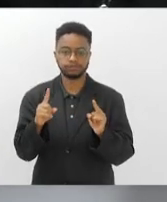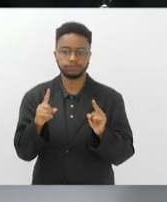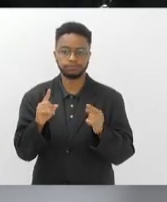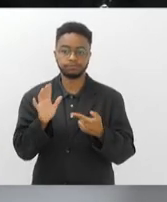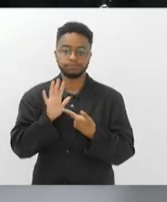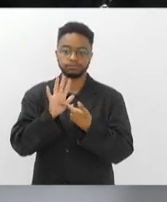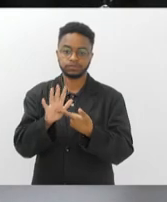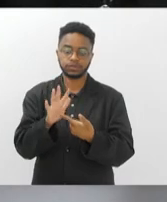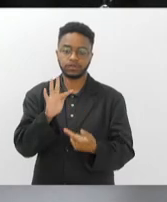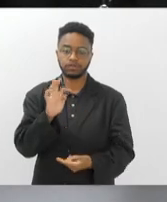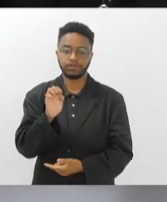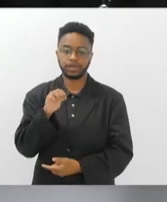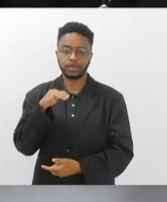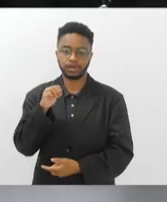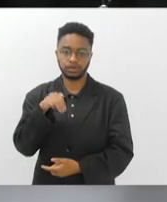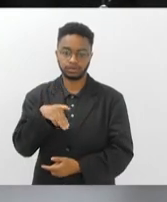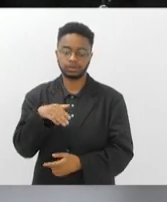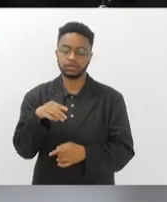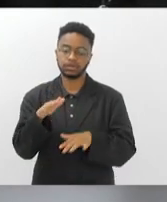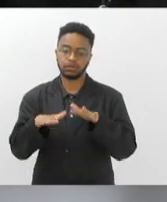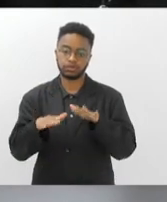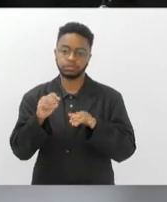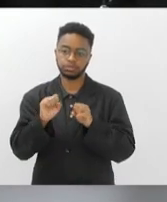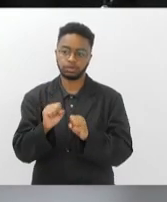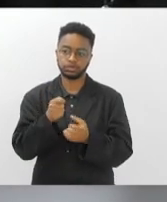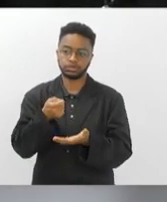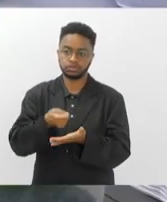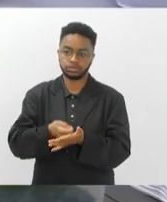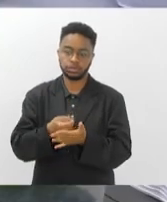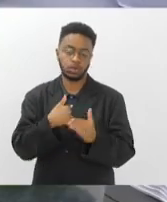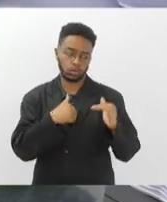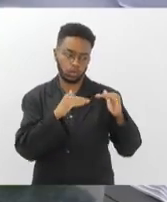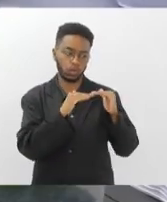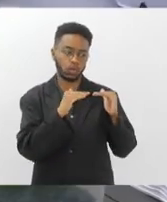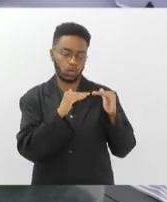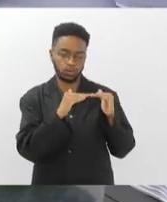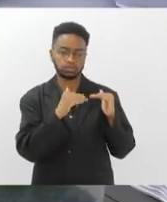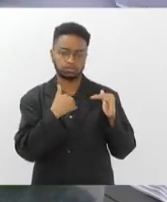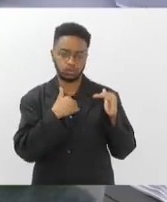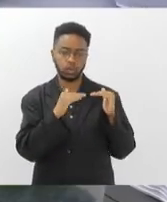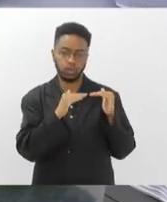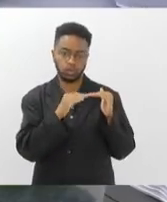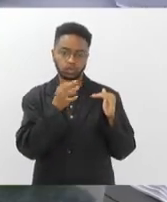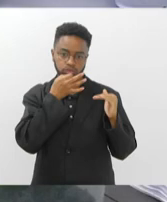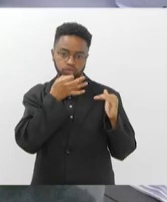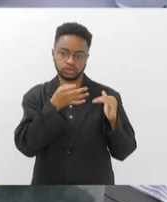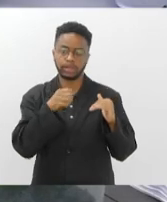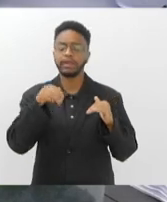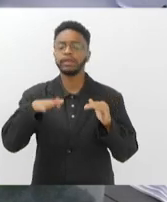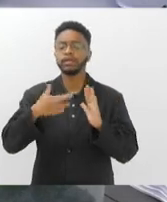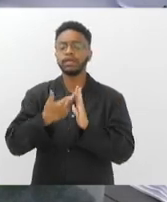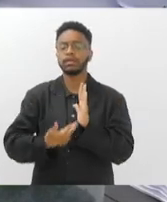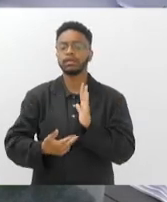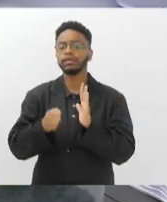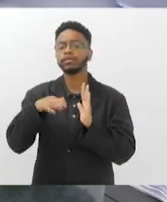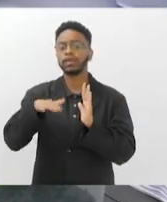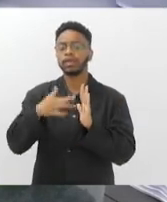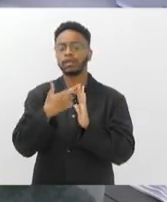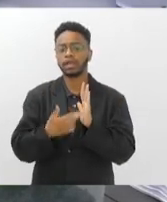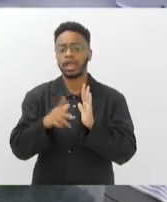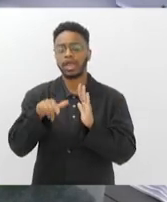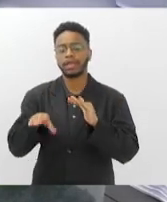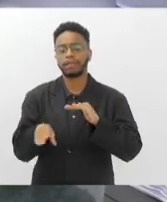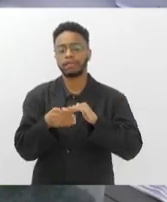apontar o FECAM como uma boa fonte de custeio para isso. Eu sou de acordo. Estou de acordo com a sugestão. Quem é o relator? Com quem essa é relator? Emenda